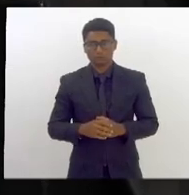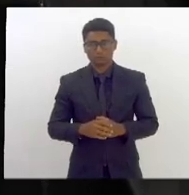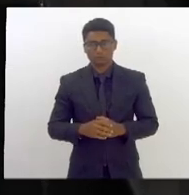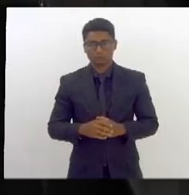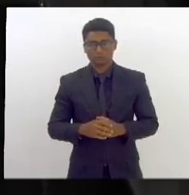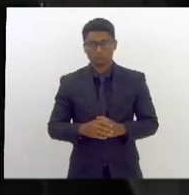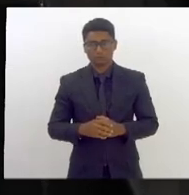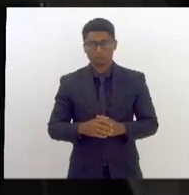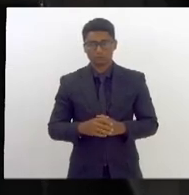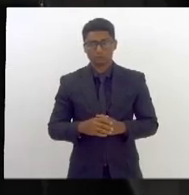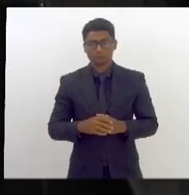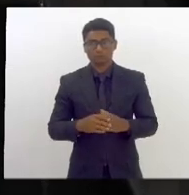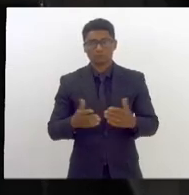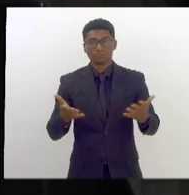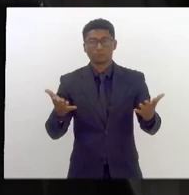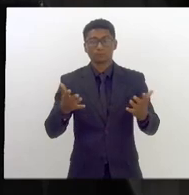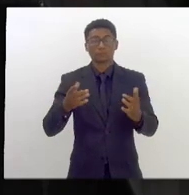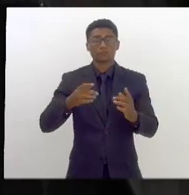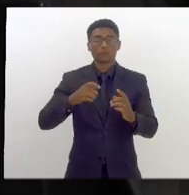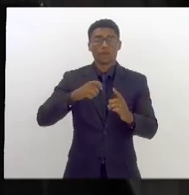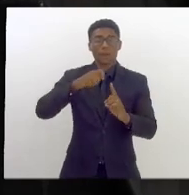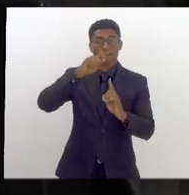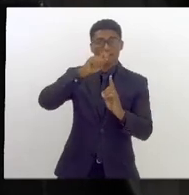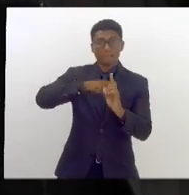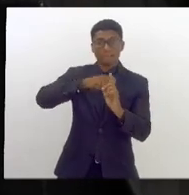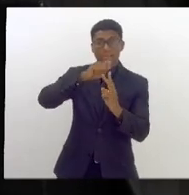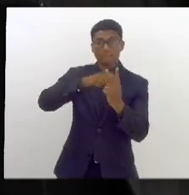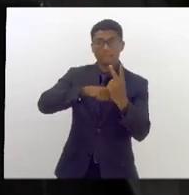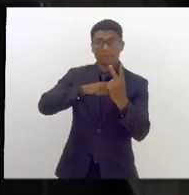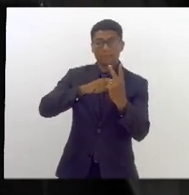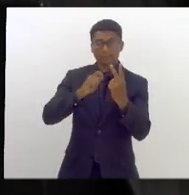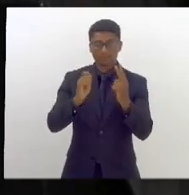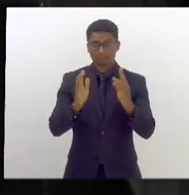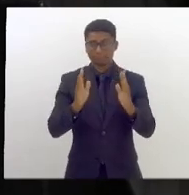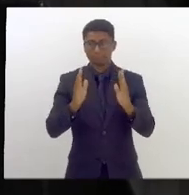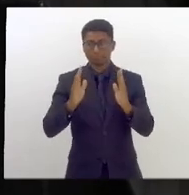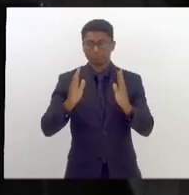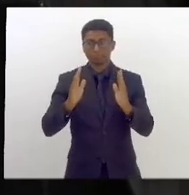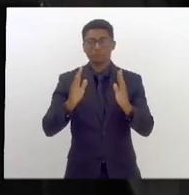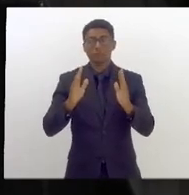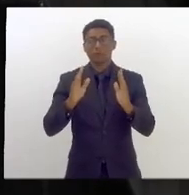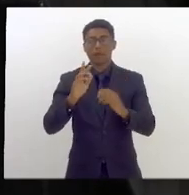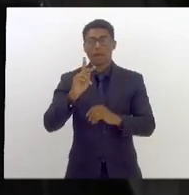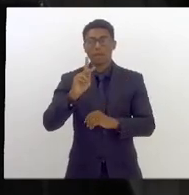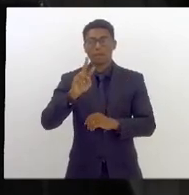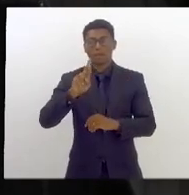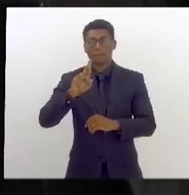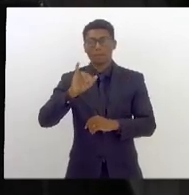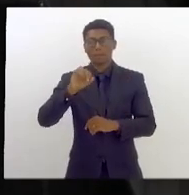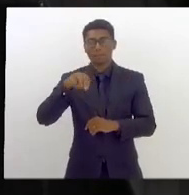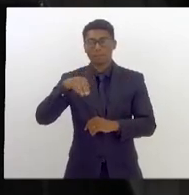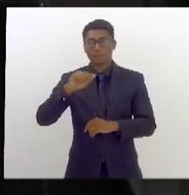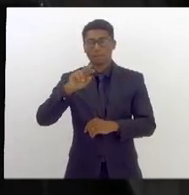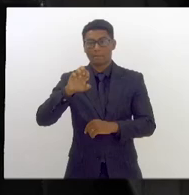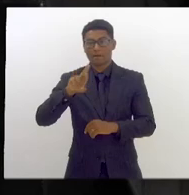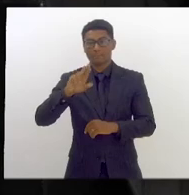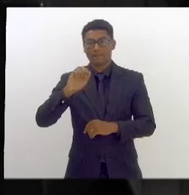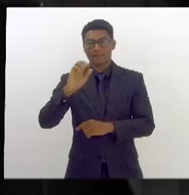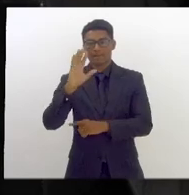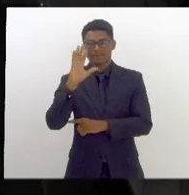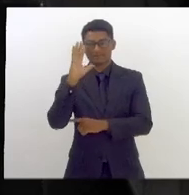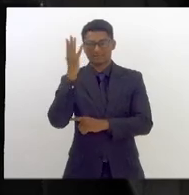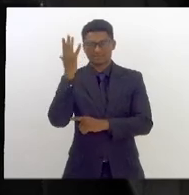o segundo mês da primavera e chuvas fortes caíram